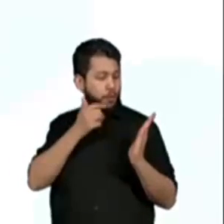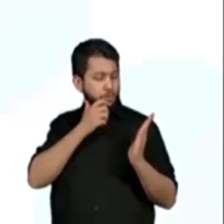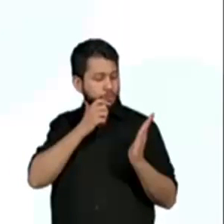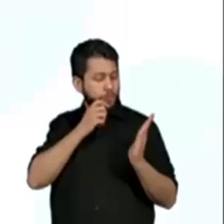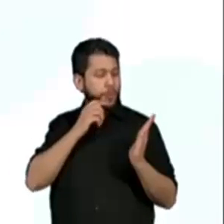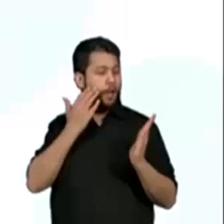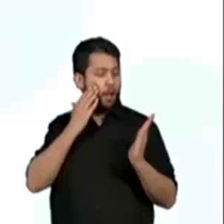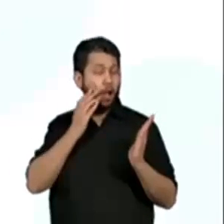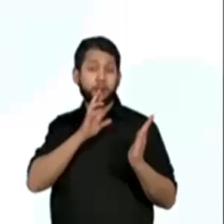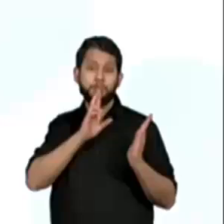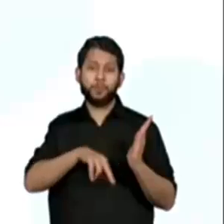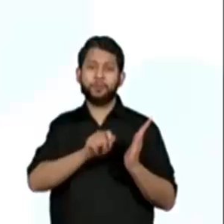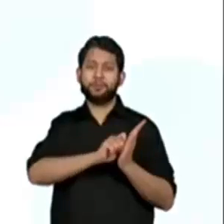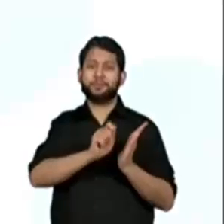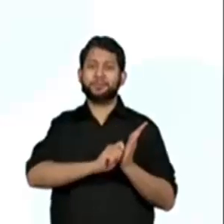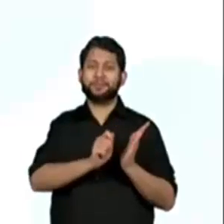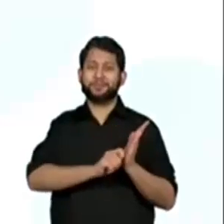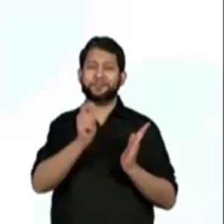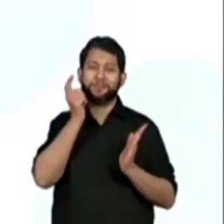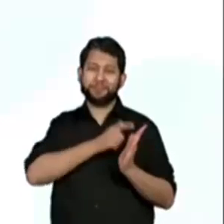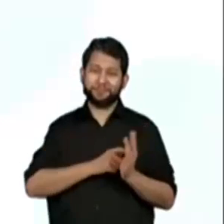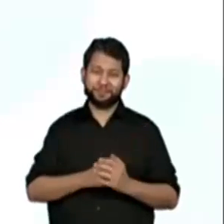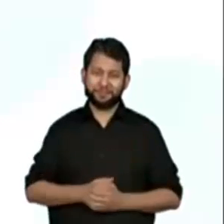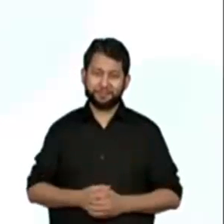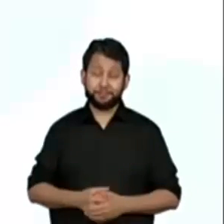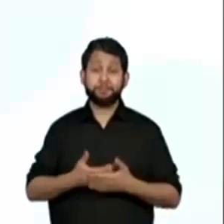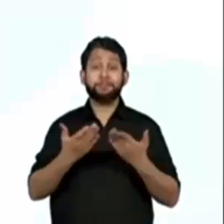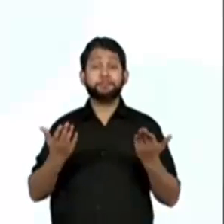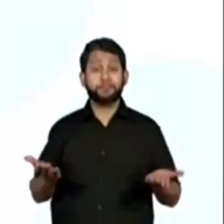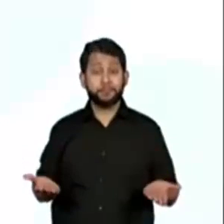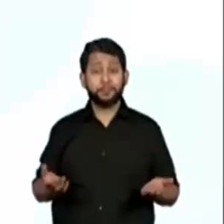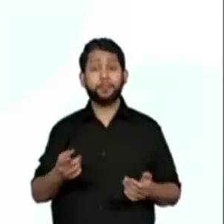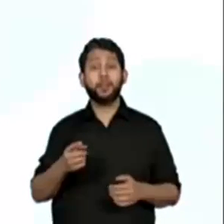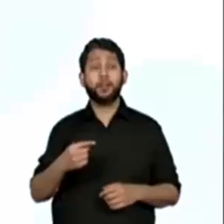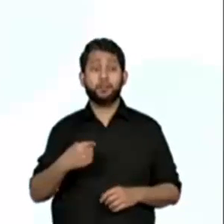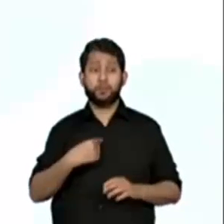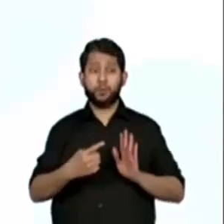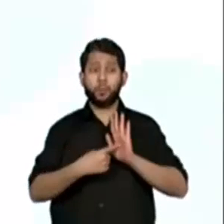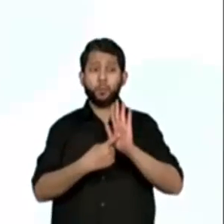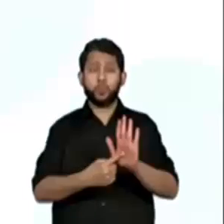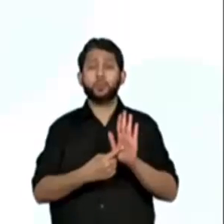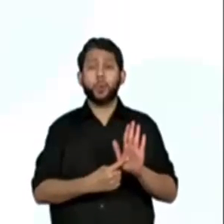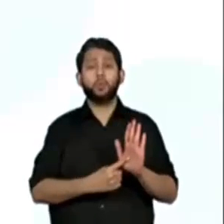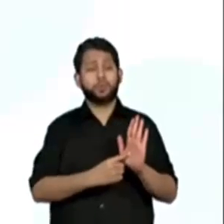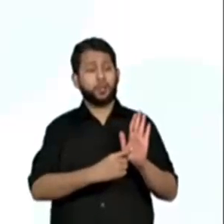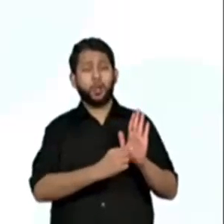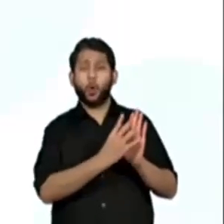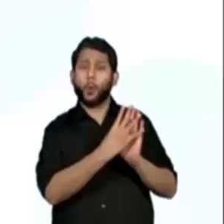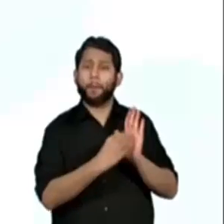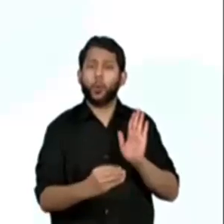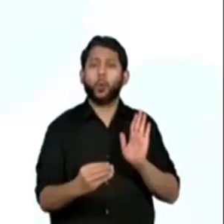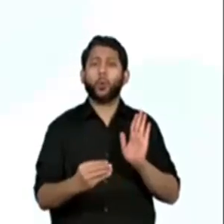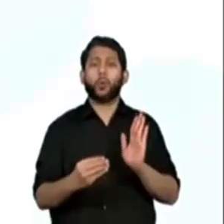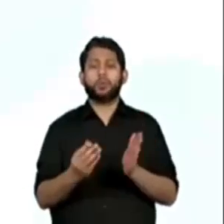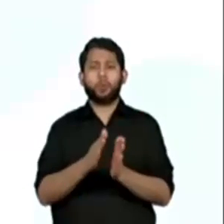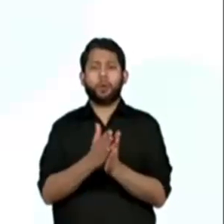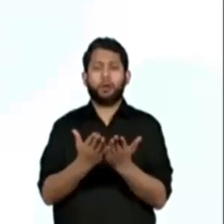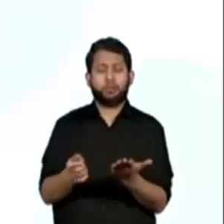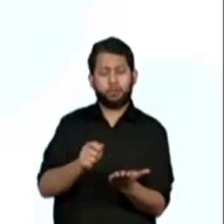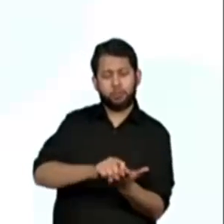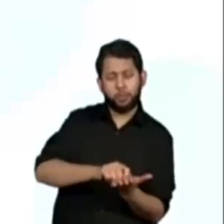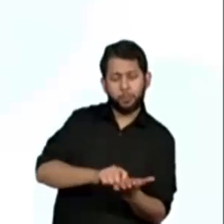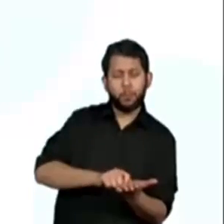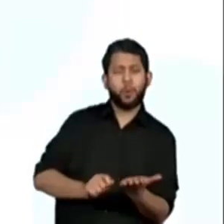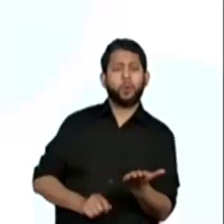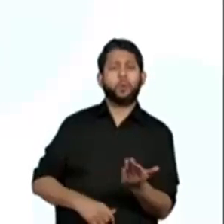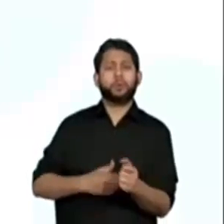Mas o aluno do quarto ano, tá, eu copiei a questão da professora, o desafio, coloquei no meu caderno,